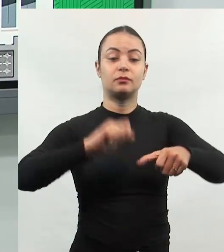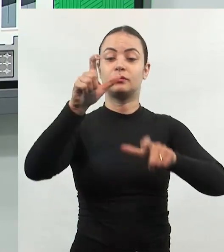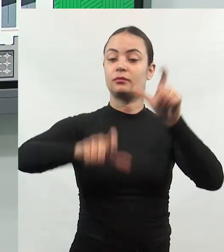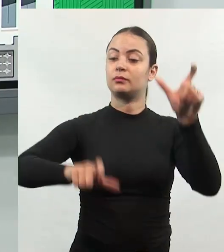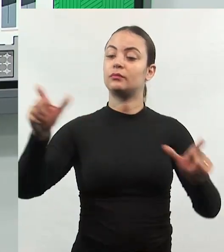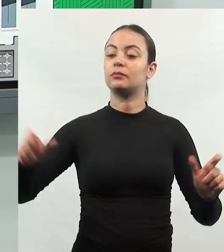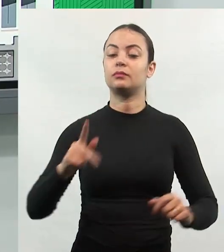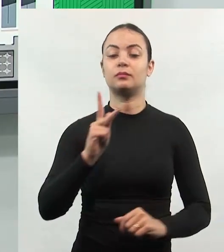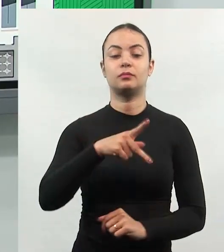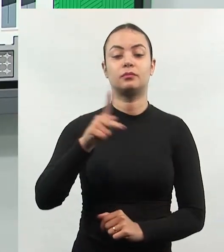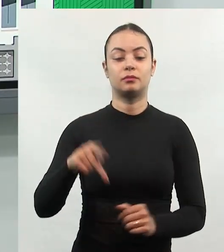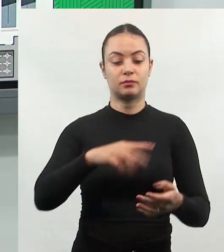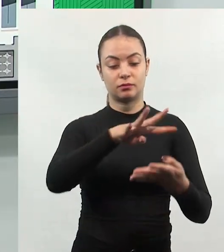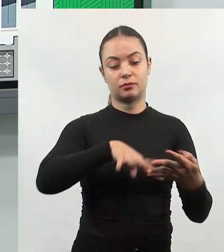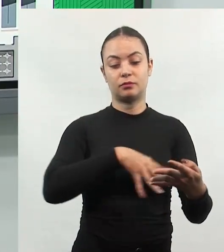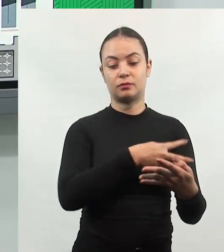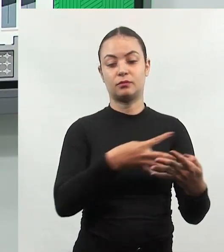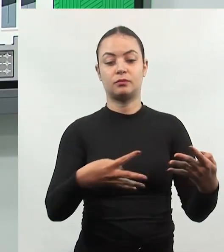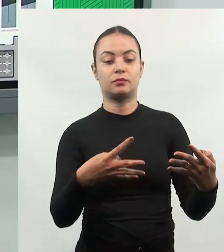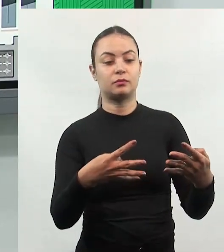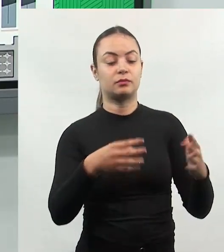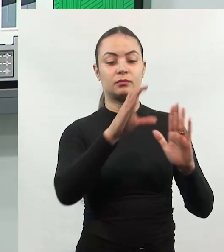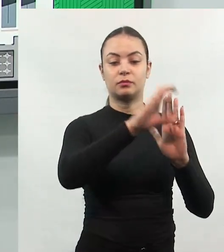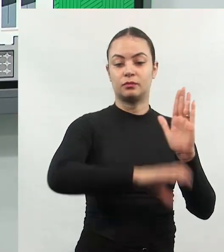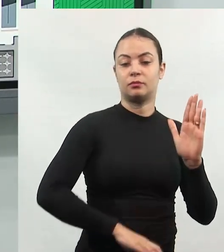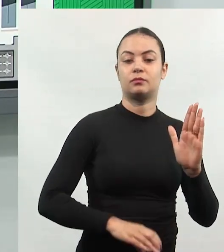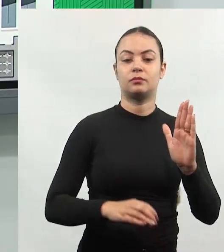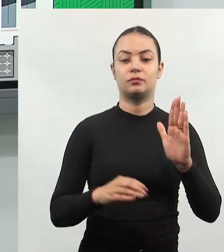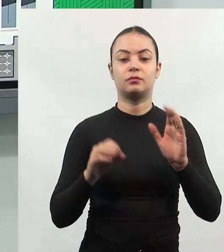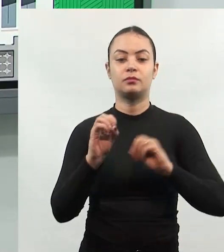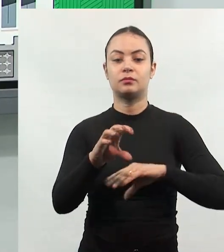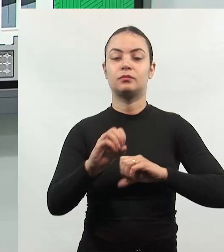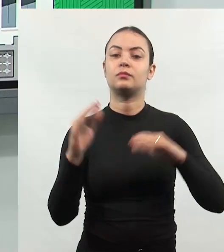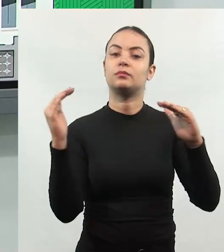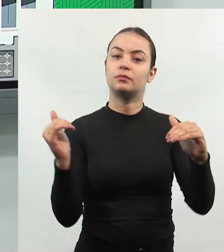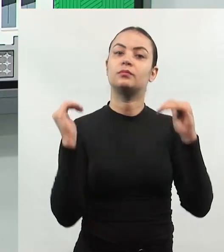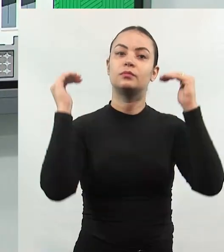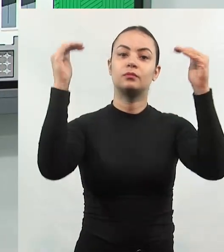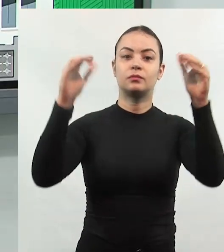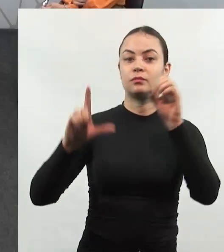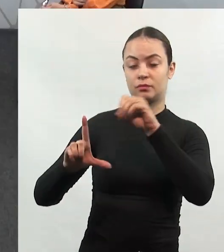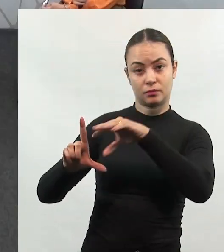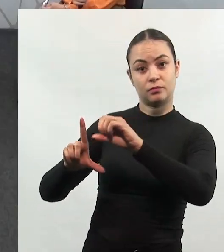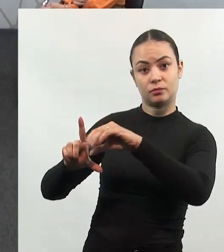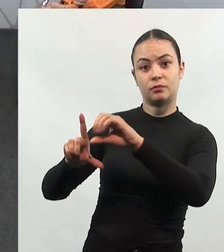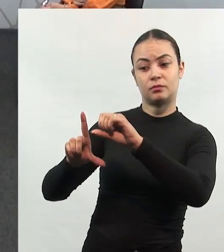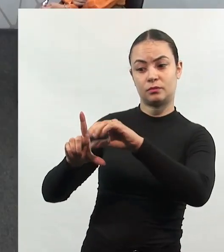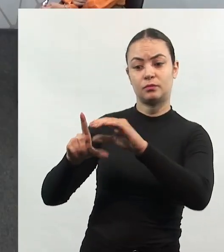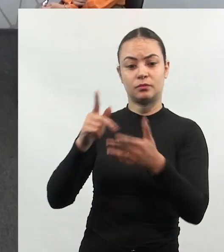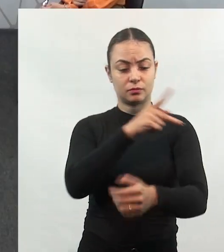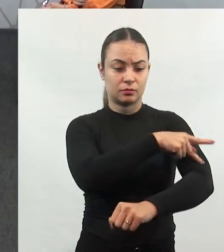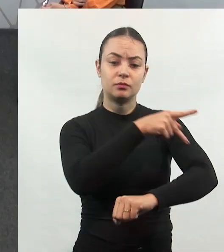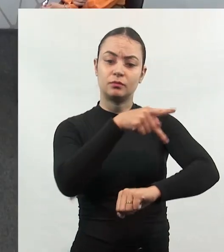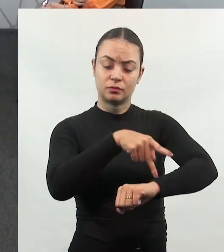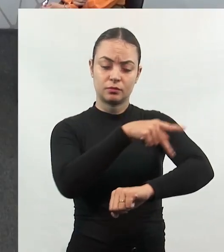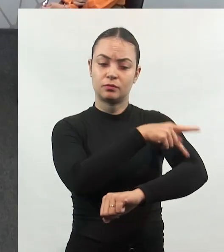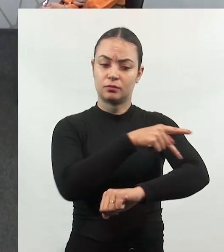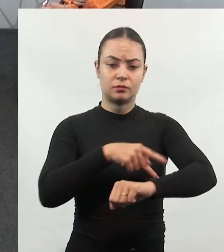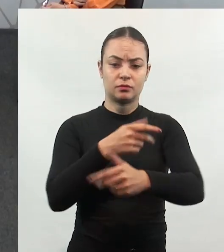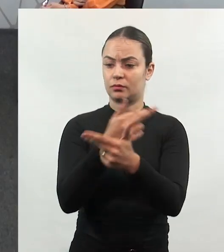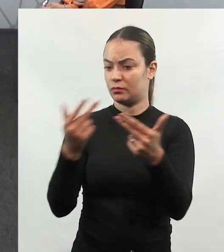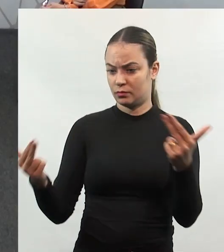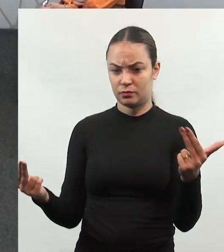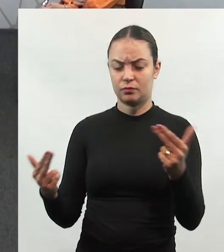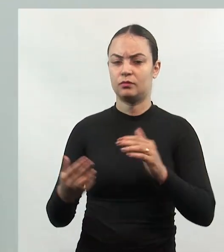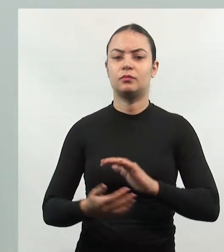pesquisar lá na plataforma. E eu peguei um artigo de 20 anos atrás, tratando as mesmas coisas, né,